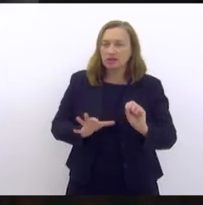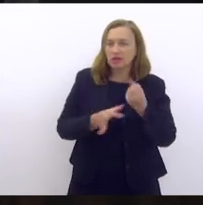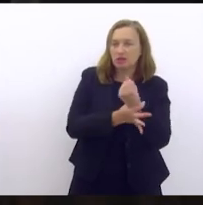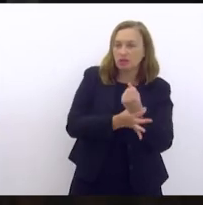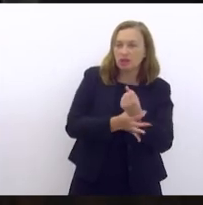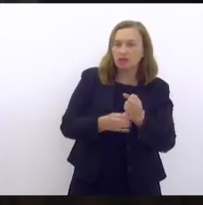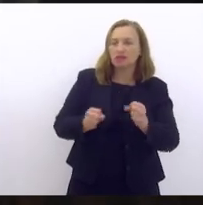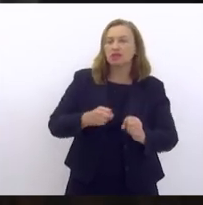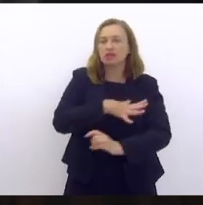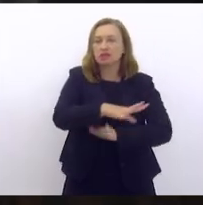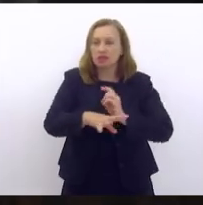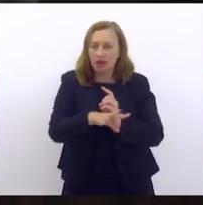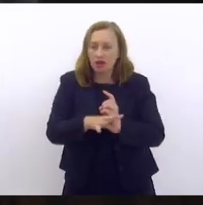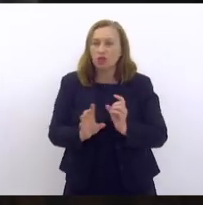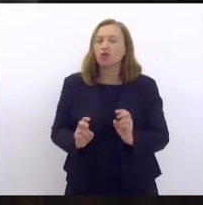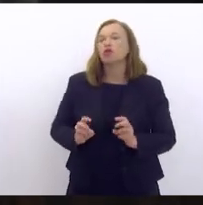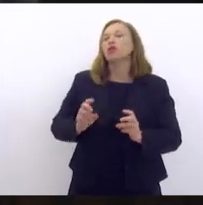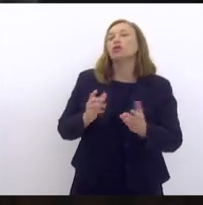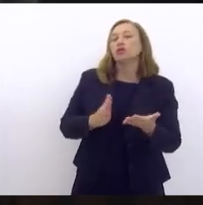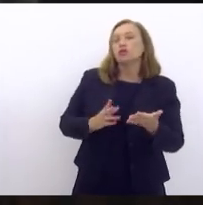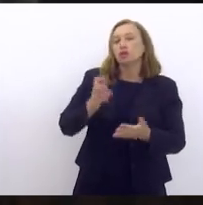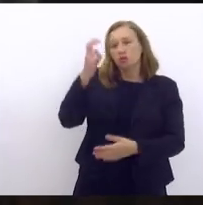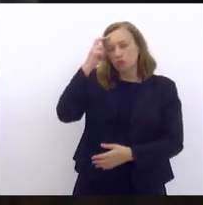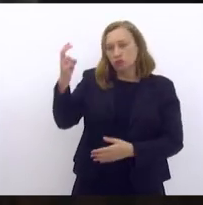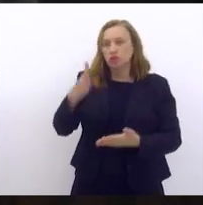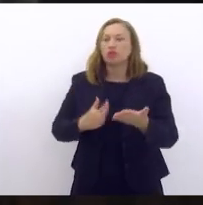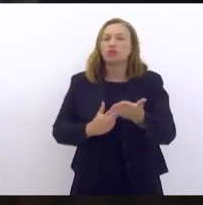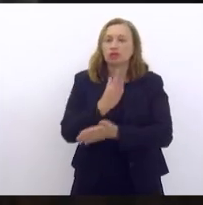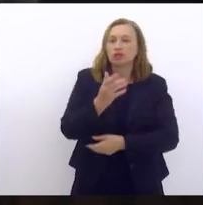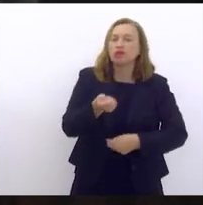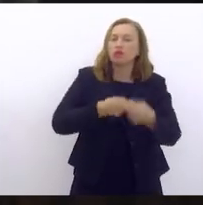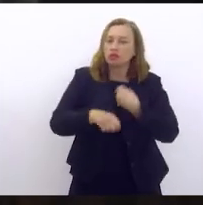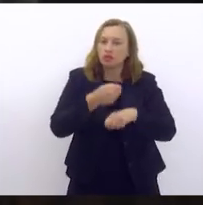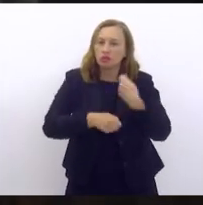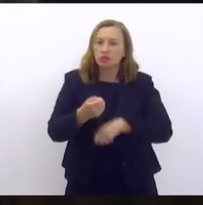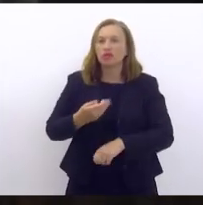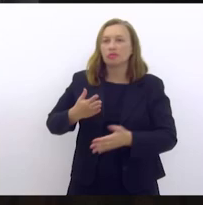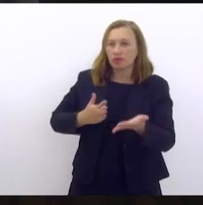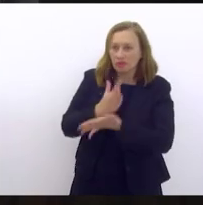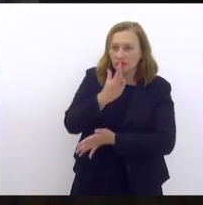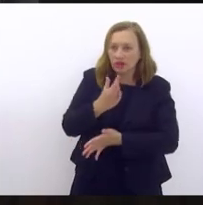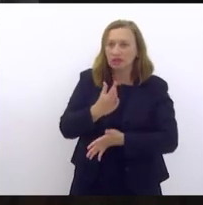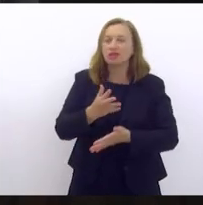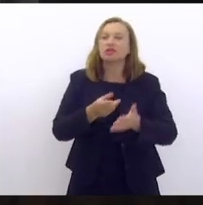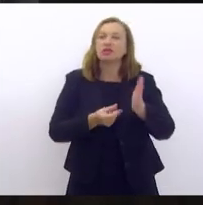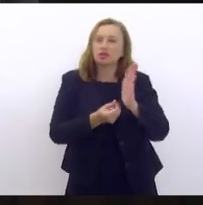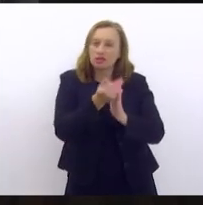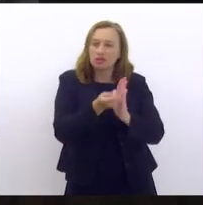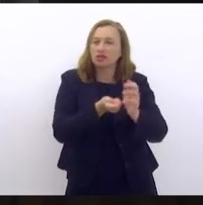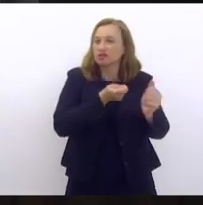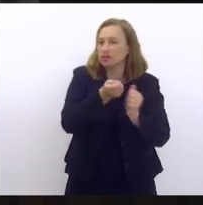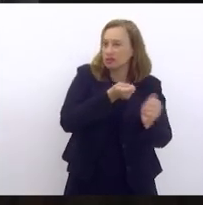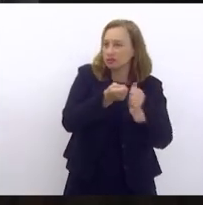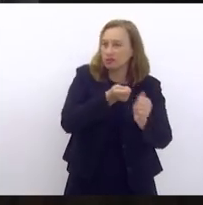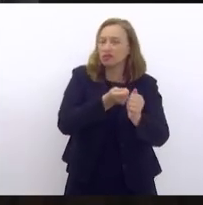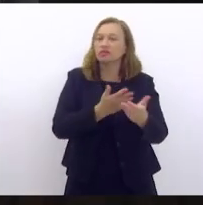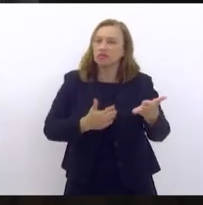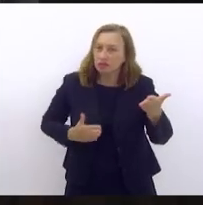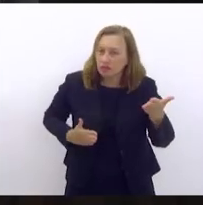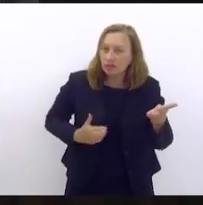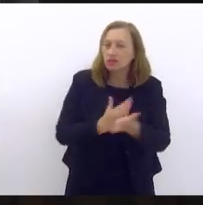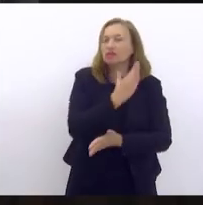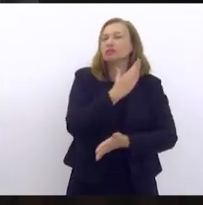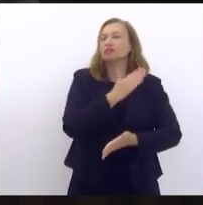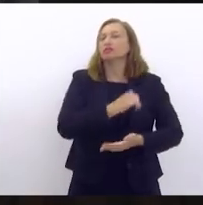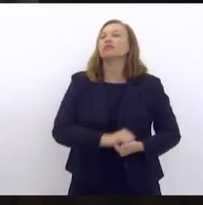social favorável, de cultura favorável, de economia, indústria e comércio favorável e de orçamento, finanças, fiscalização